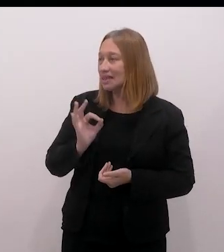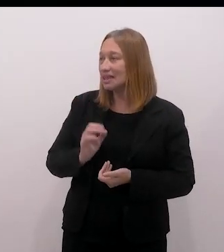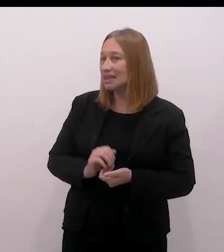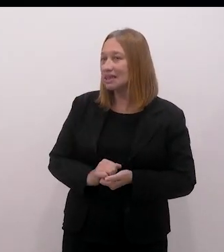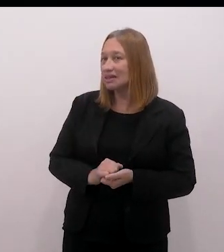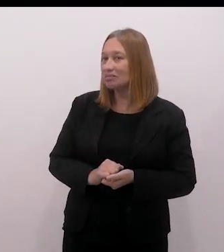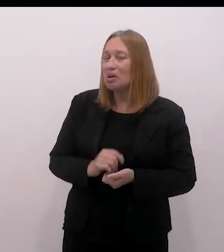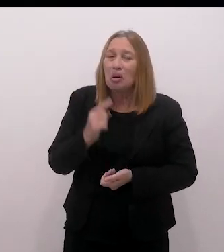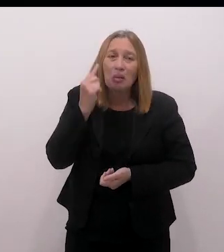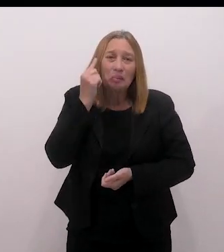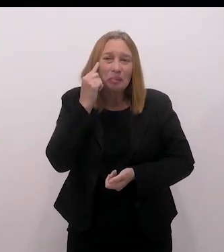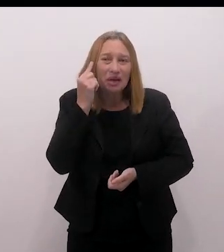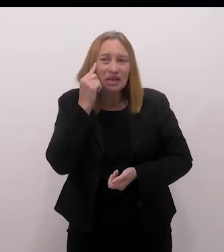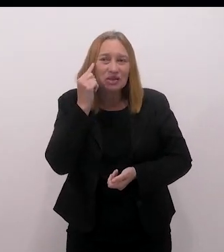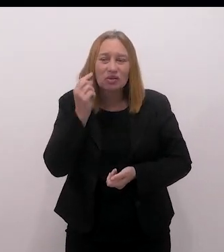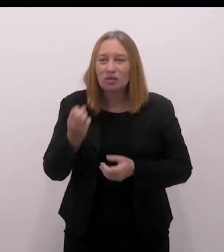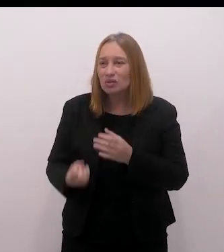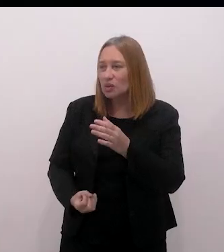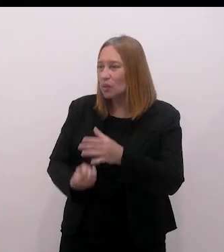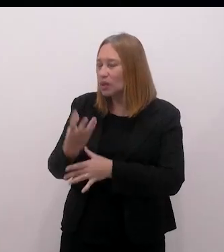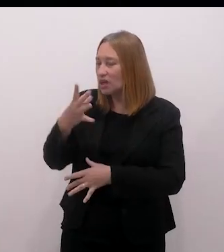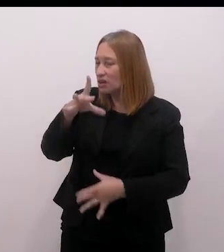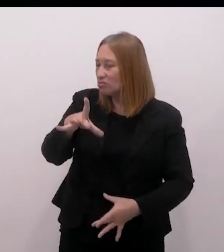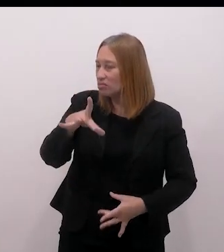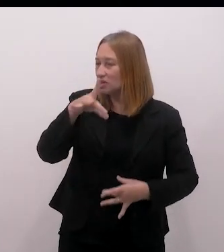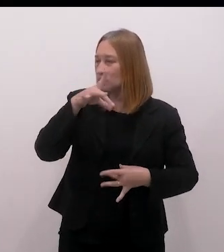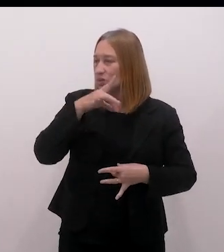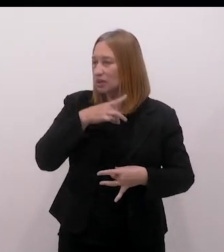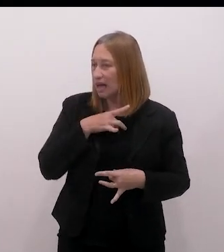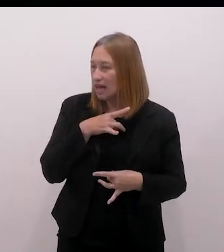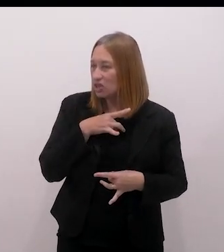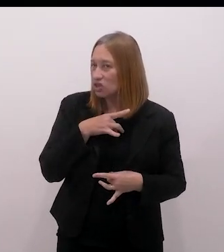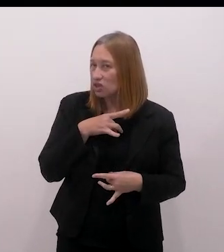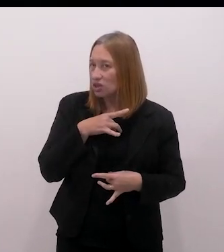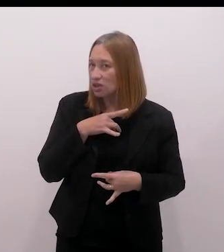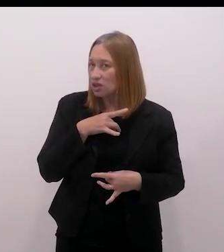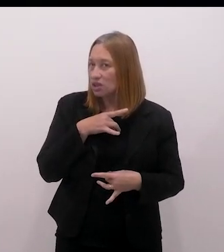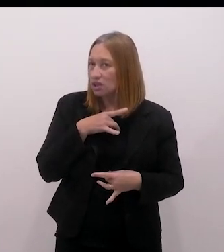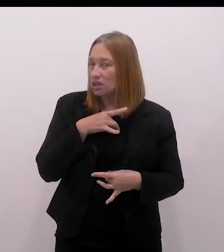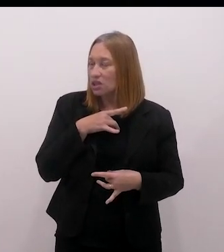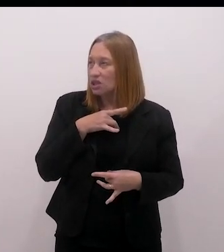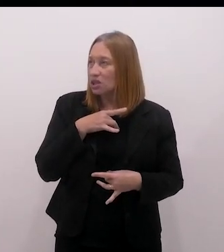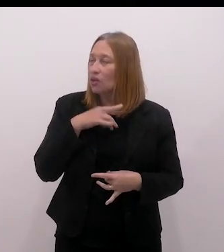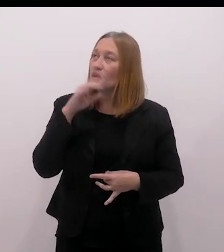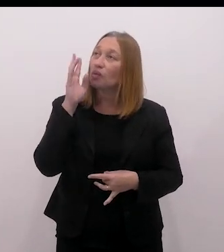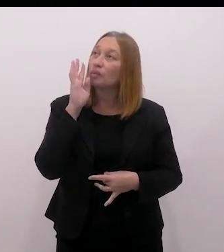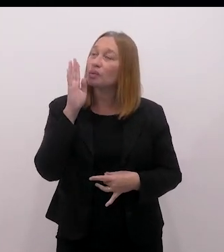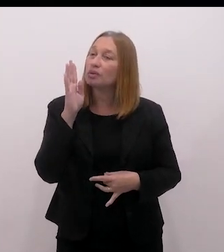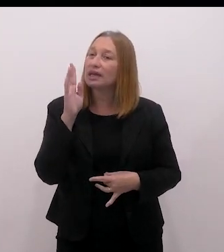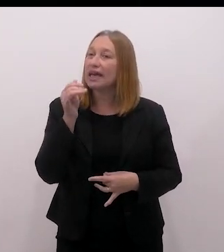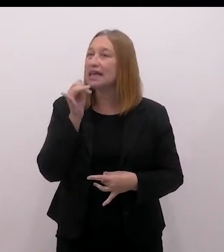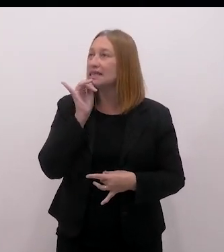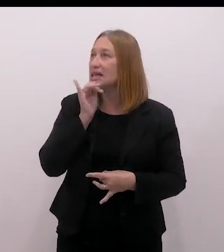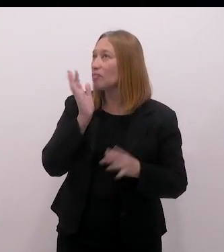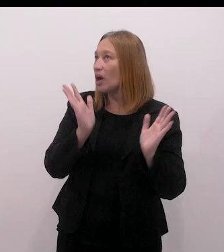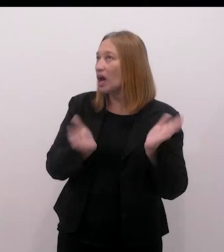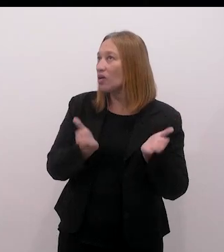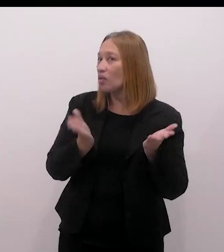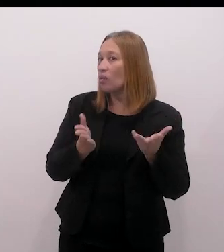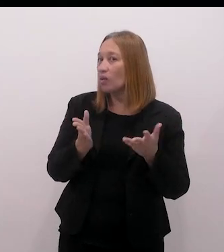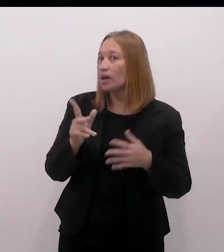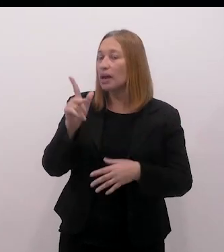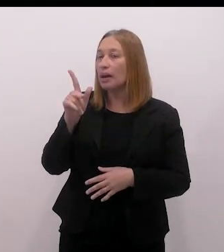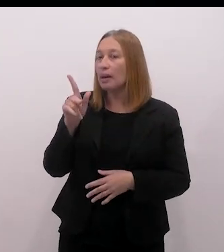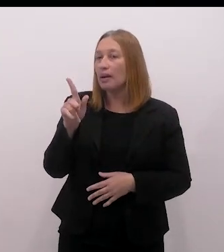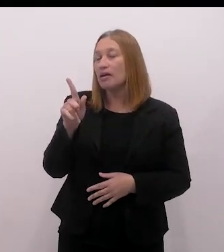Eu não sei, gente. Eu penso que quando eu crio um personagem e eu vou através dele, assim como, por